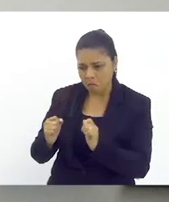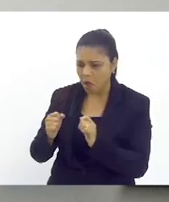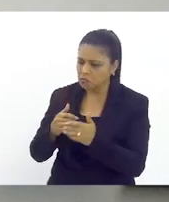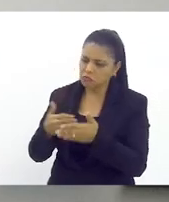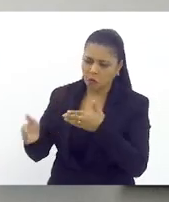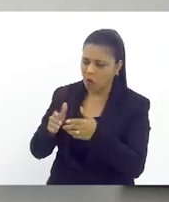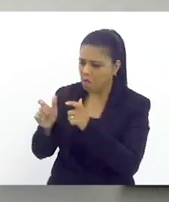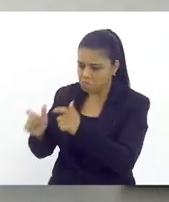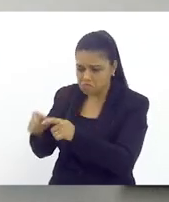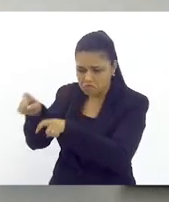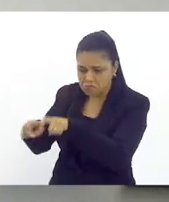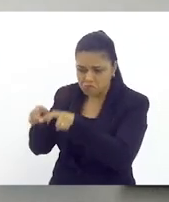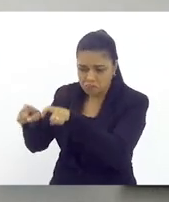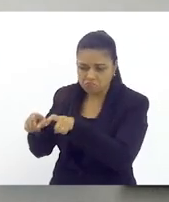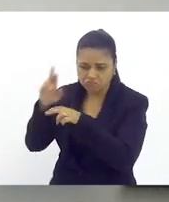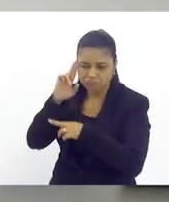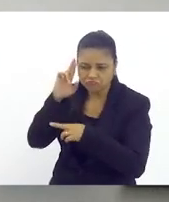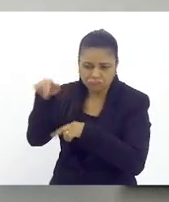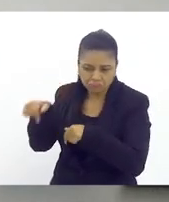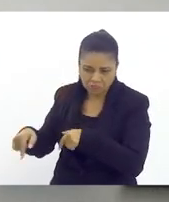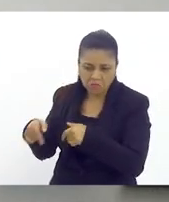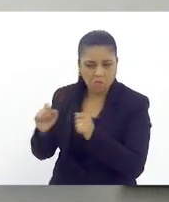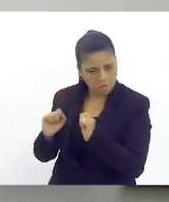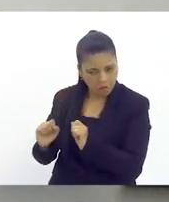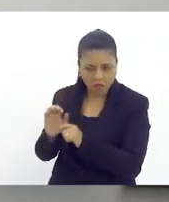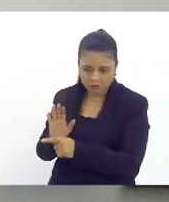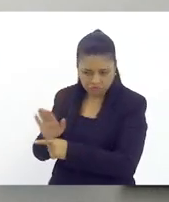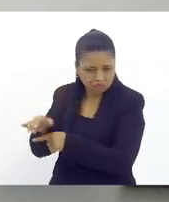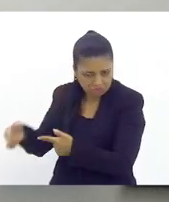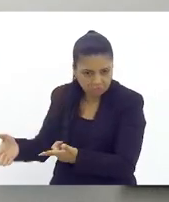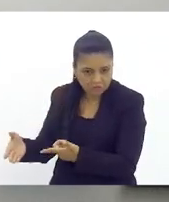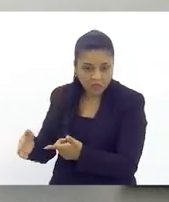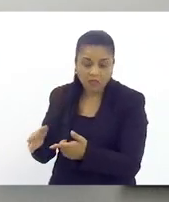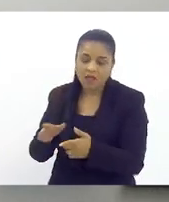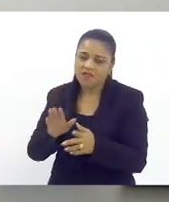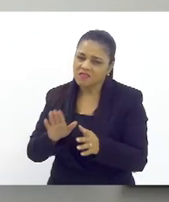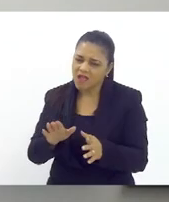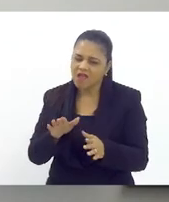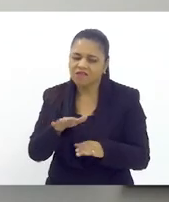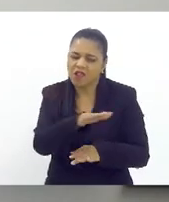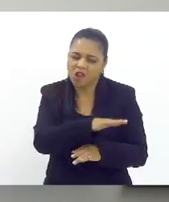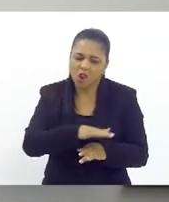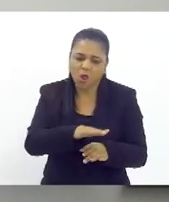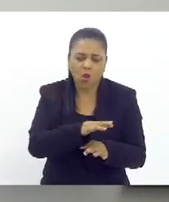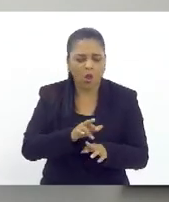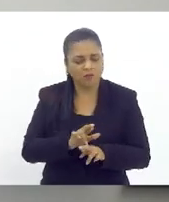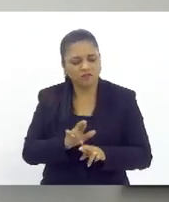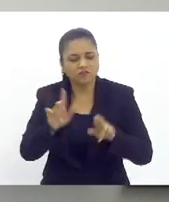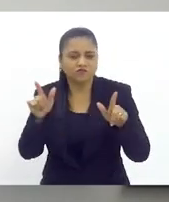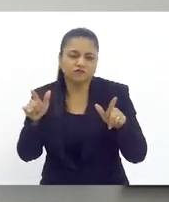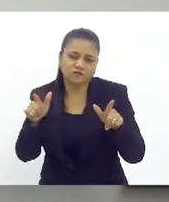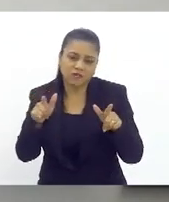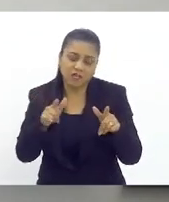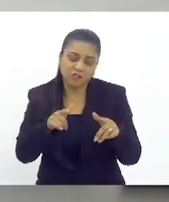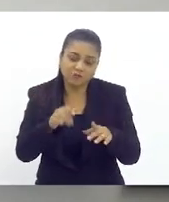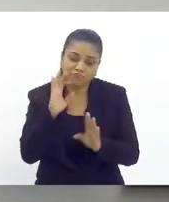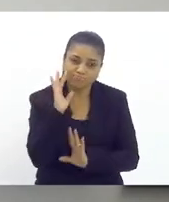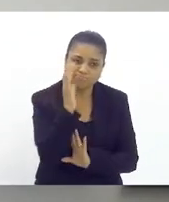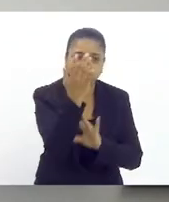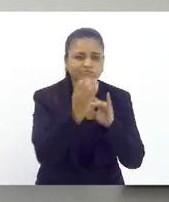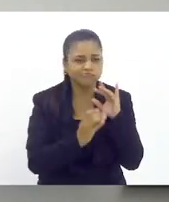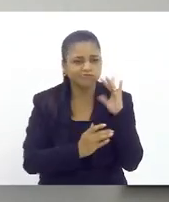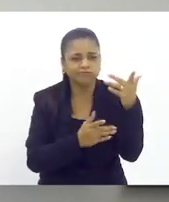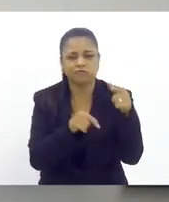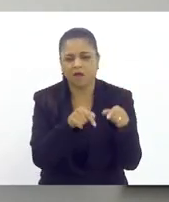mas certamente não é a maneira mais eficiente de fazer isso porque tem locais que tem mais biodiversidade tem locais em